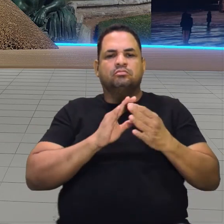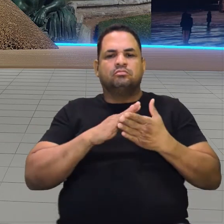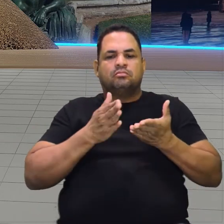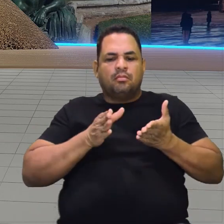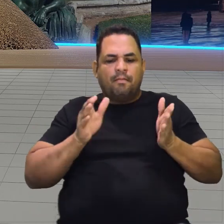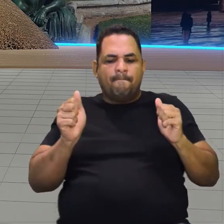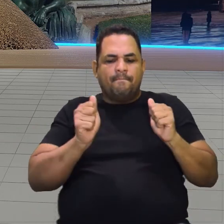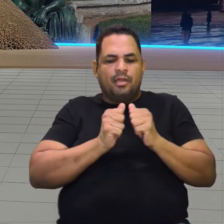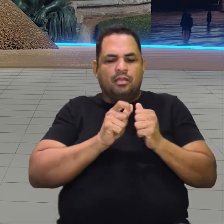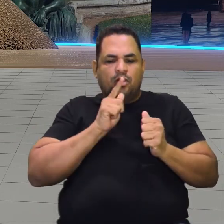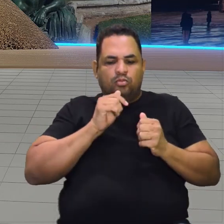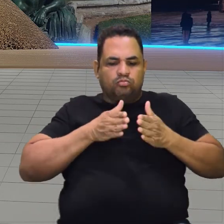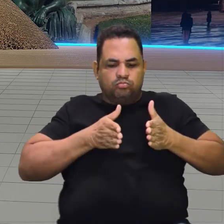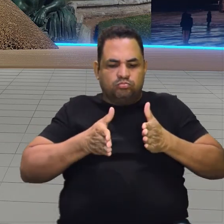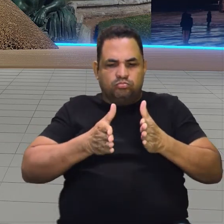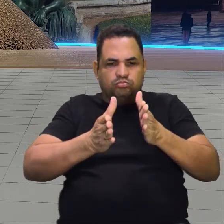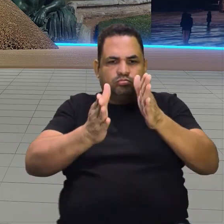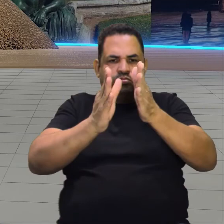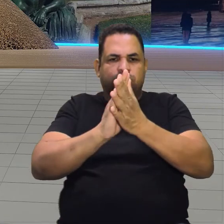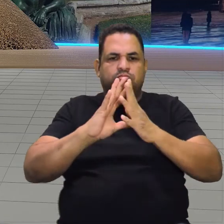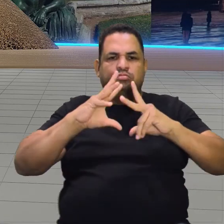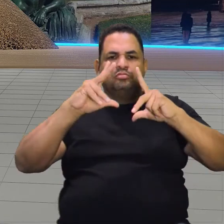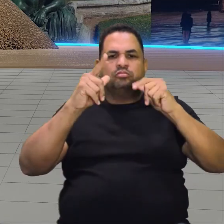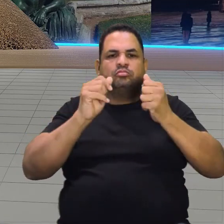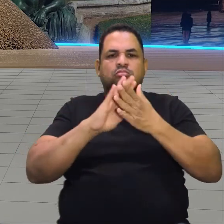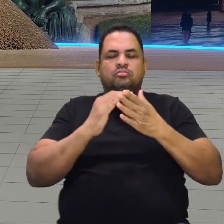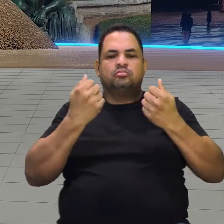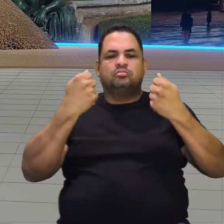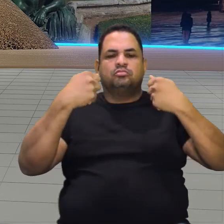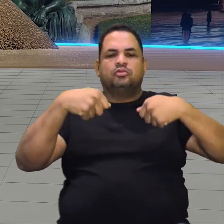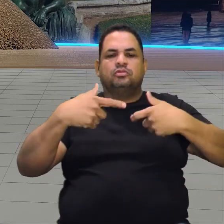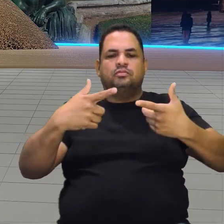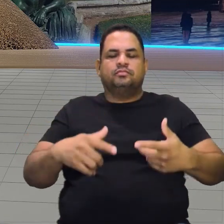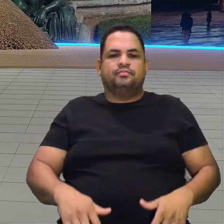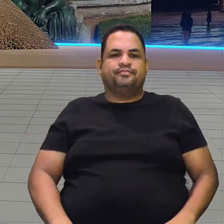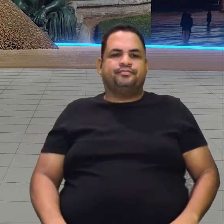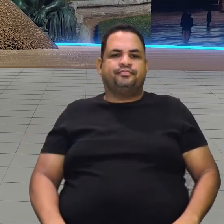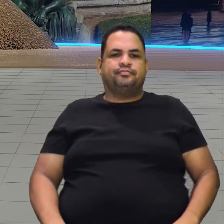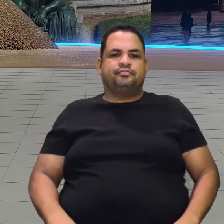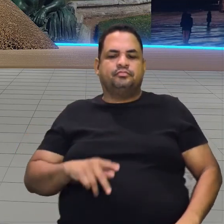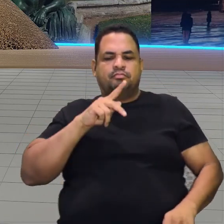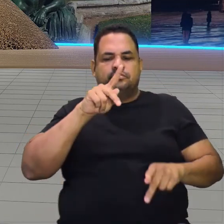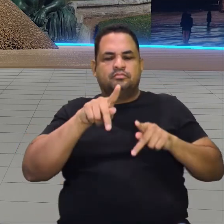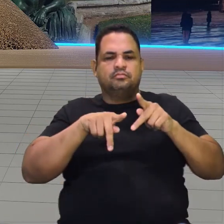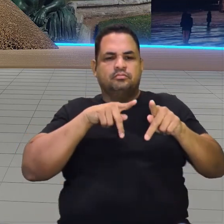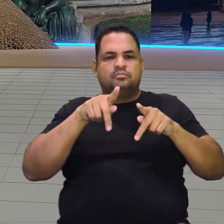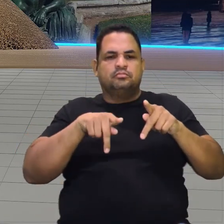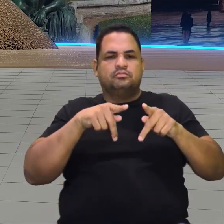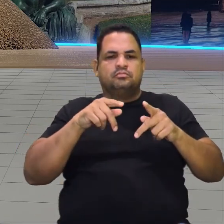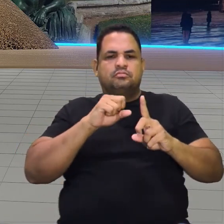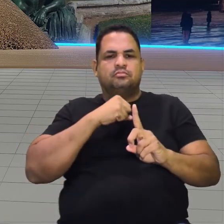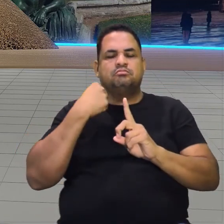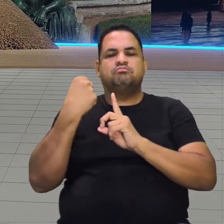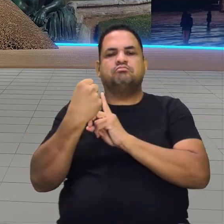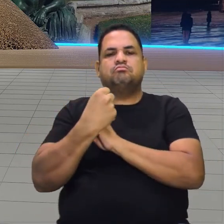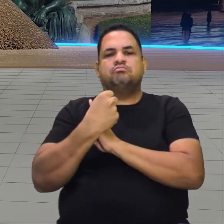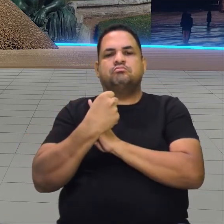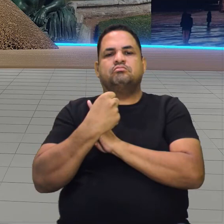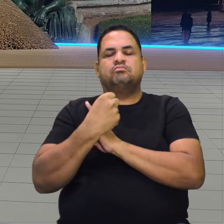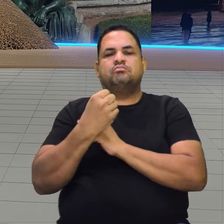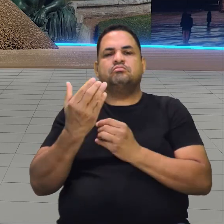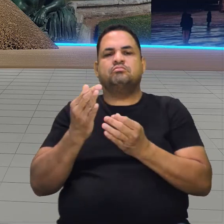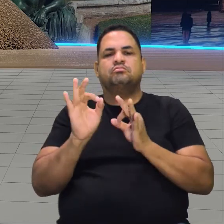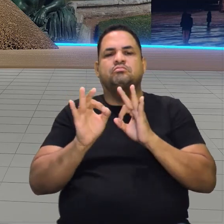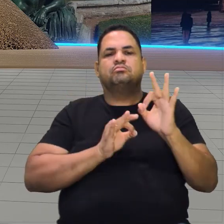rio, com todo o seu potencial. Uma civilização que vão